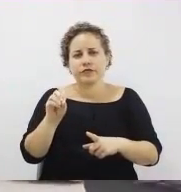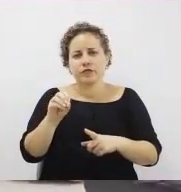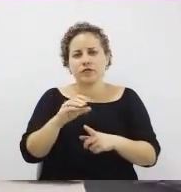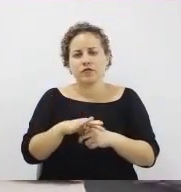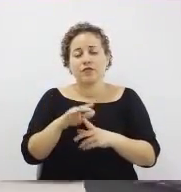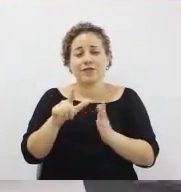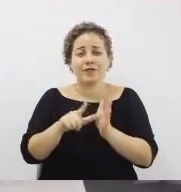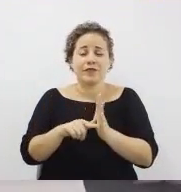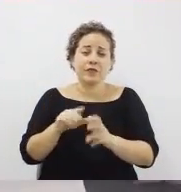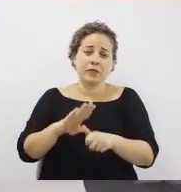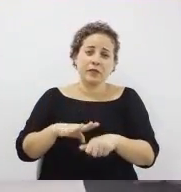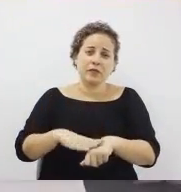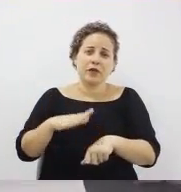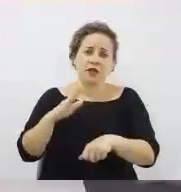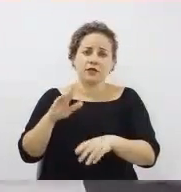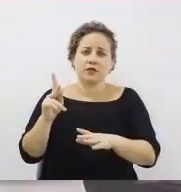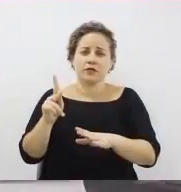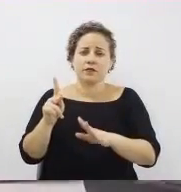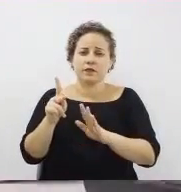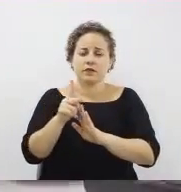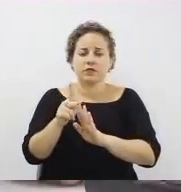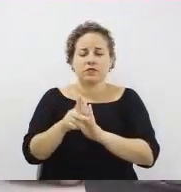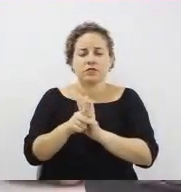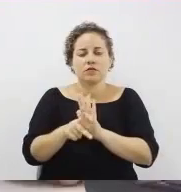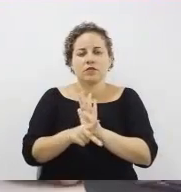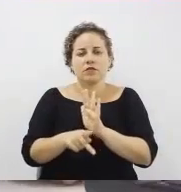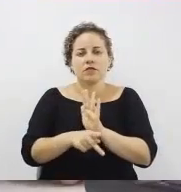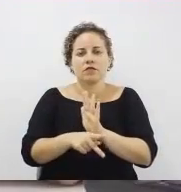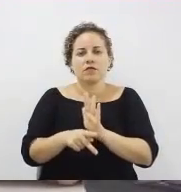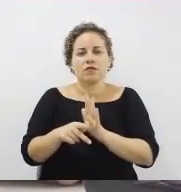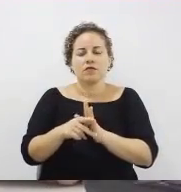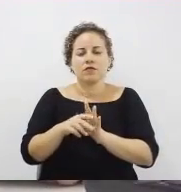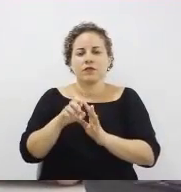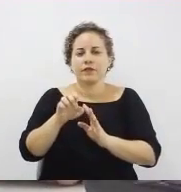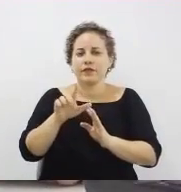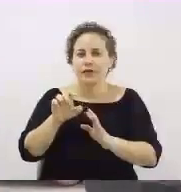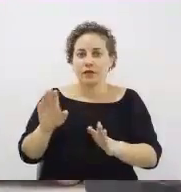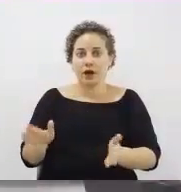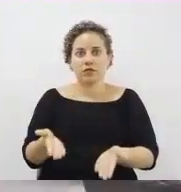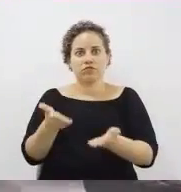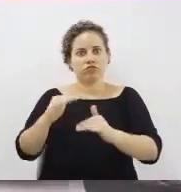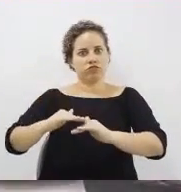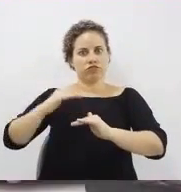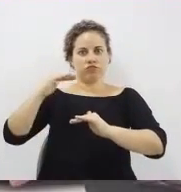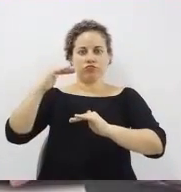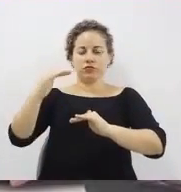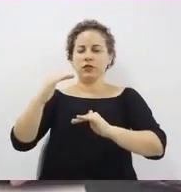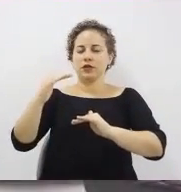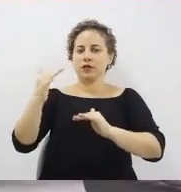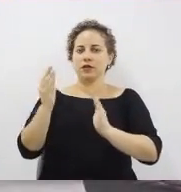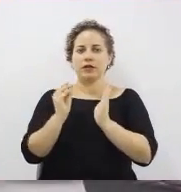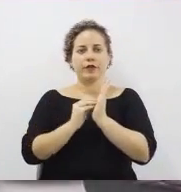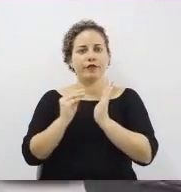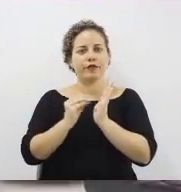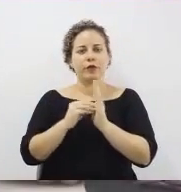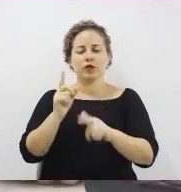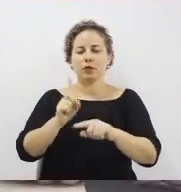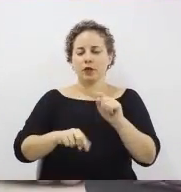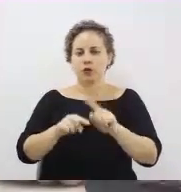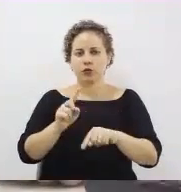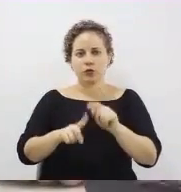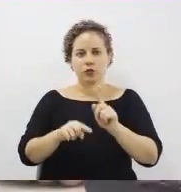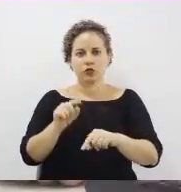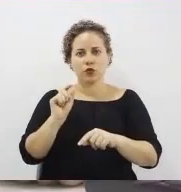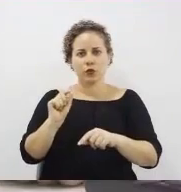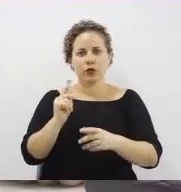previsão mais alta, se programe para elevar a produção e os estoques, e aí não faltem produtos, o que gera